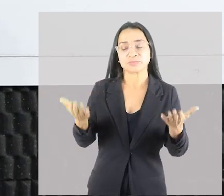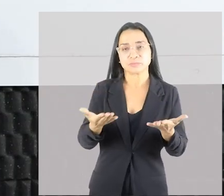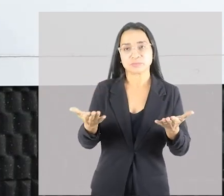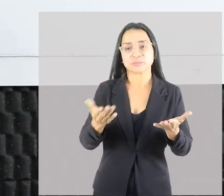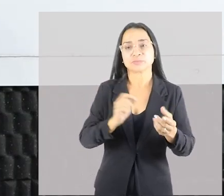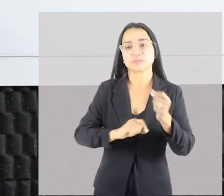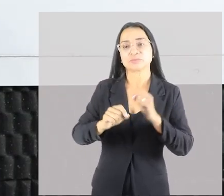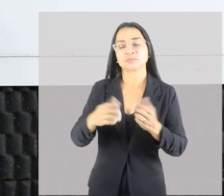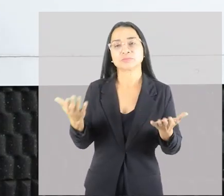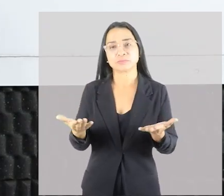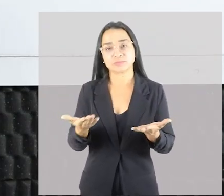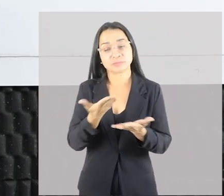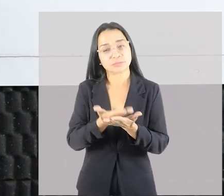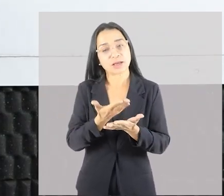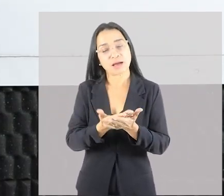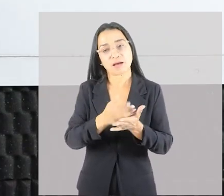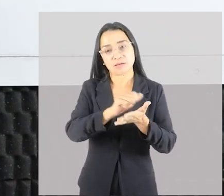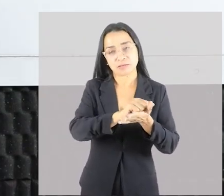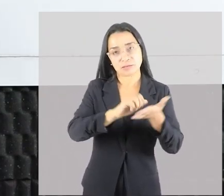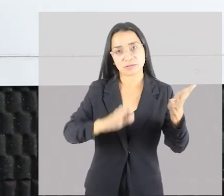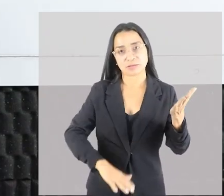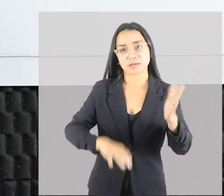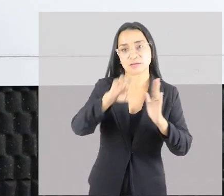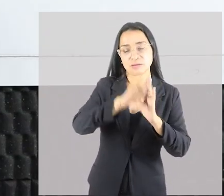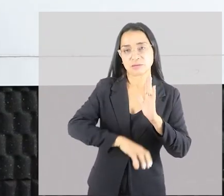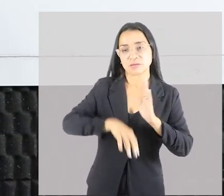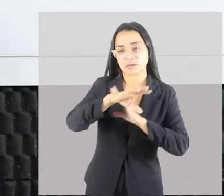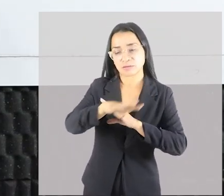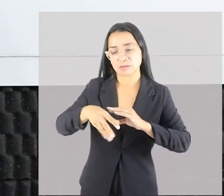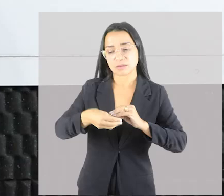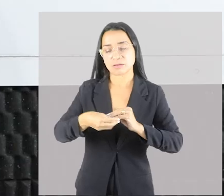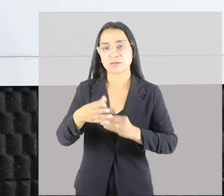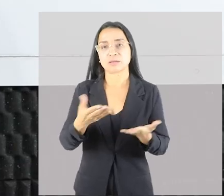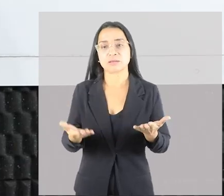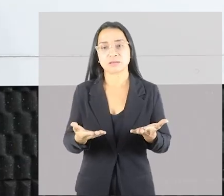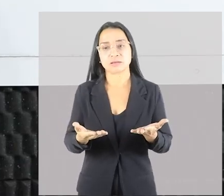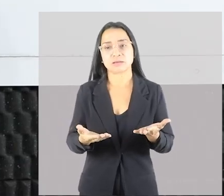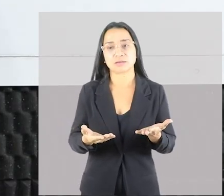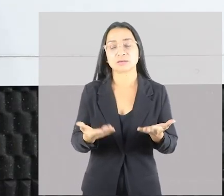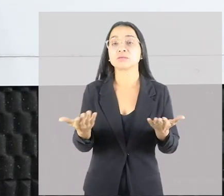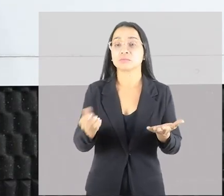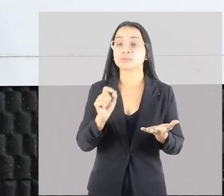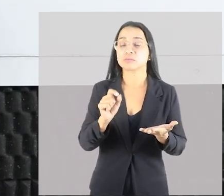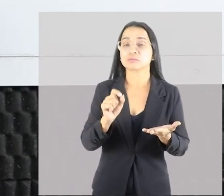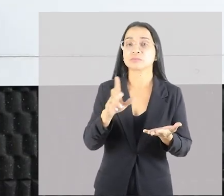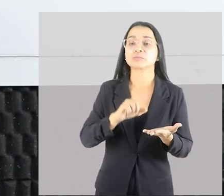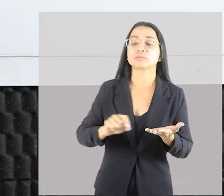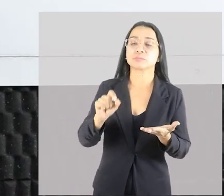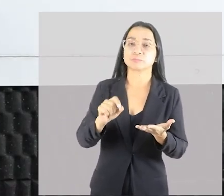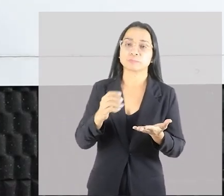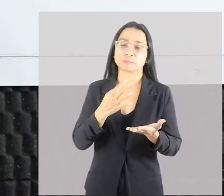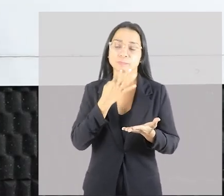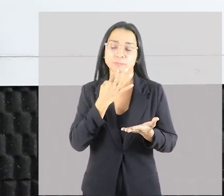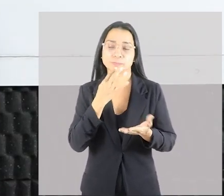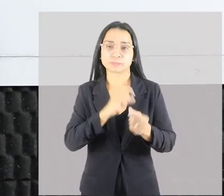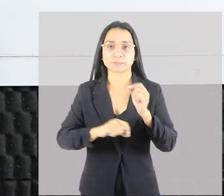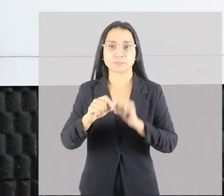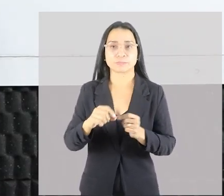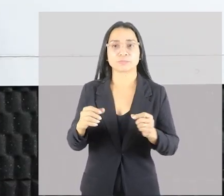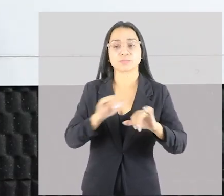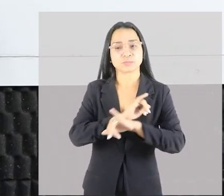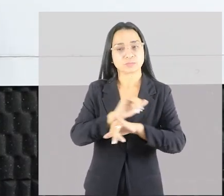aula sensacional das nossas atividades curriculares complementares, trazendo para você aí muito conhecimento,